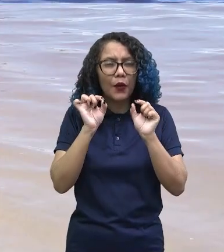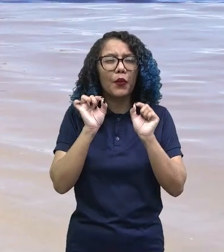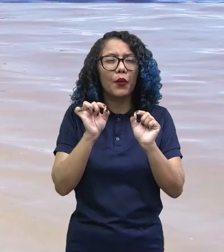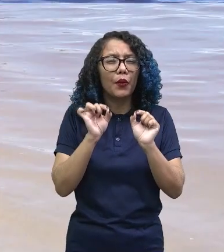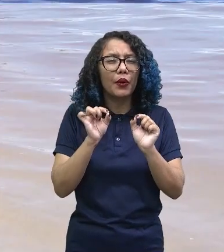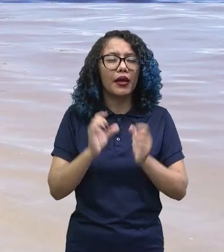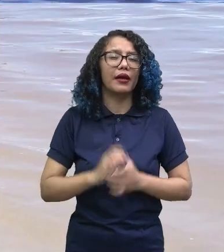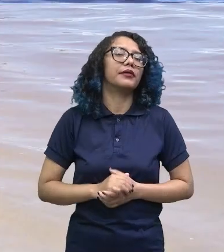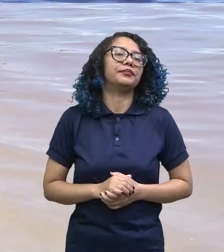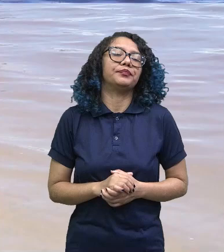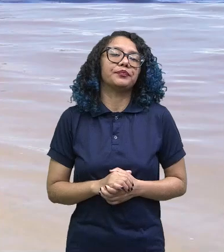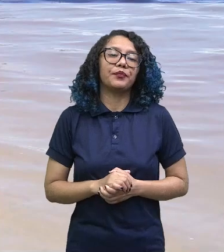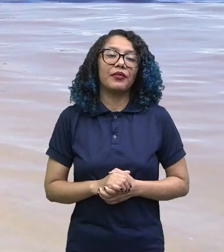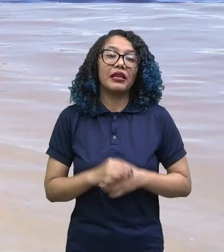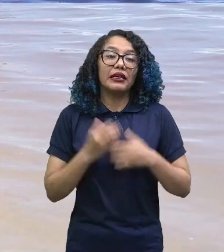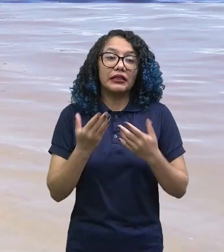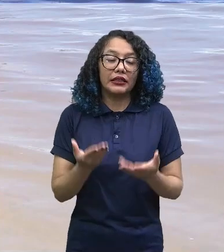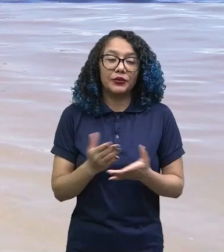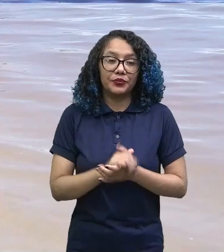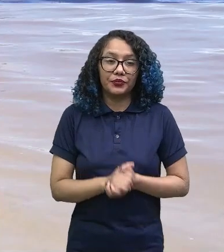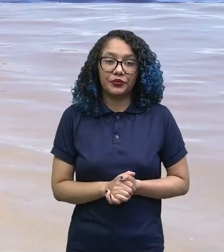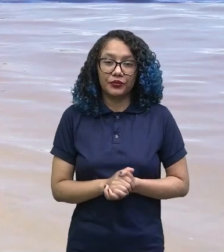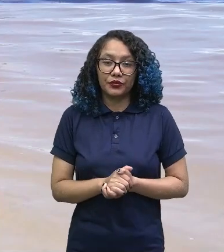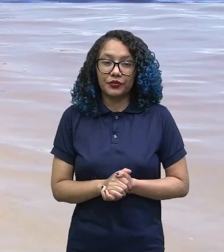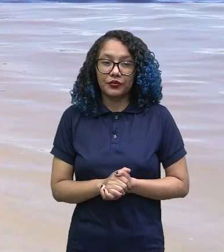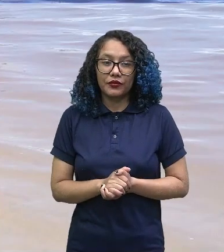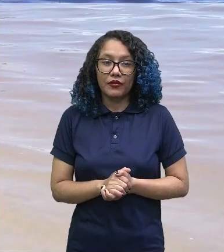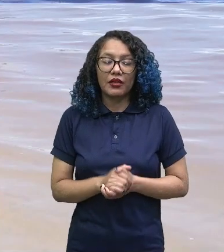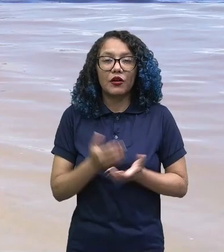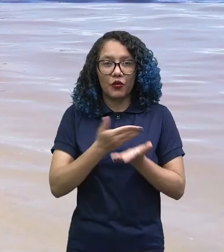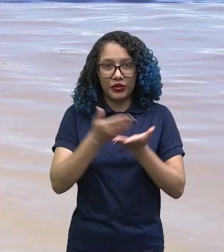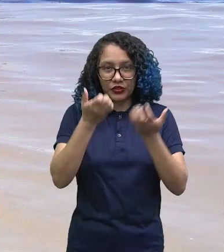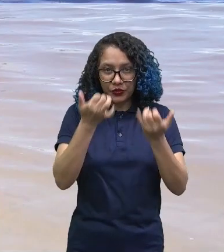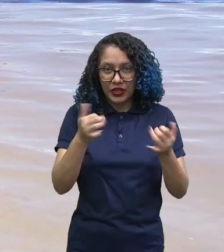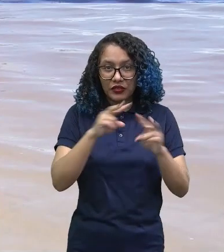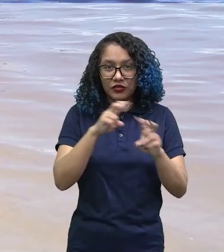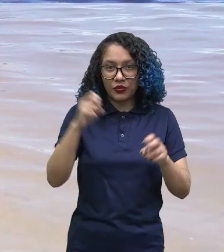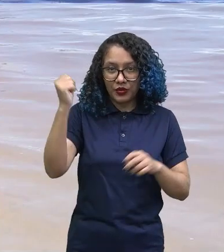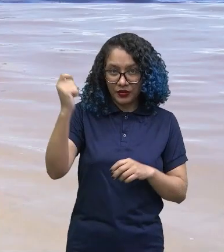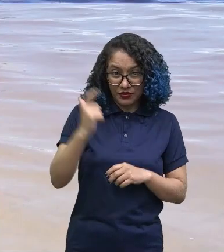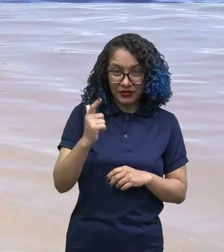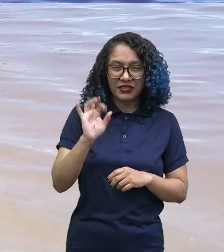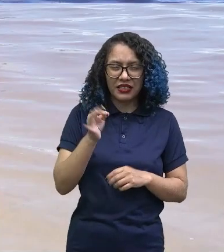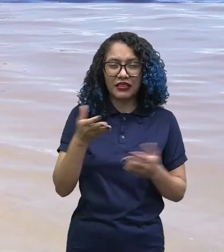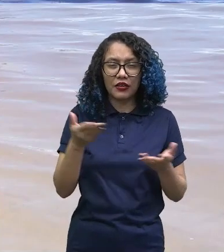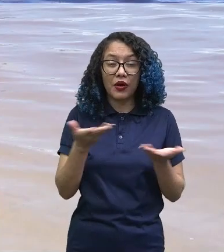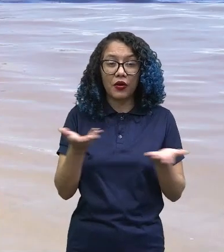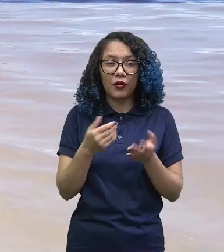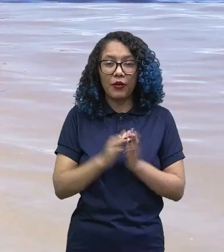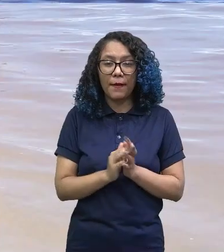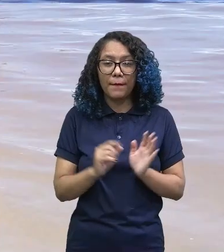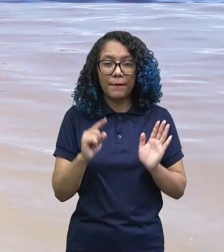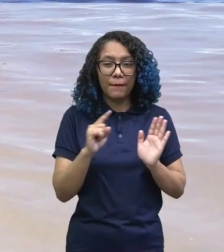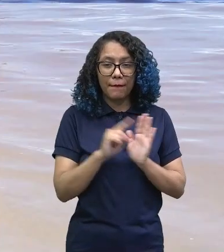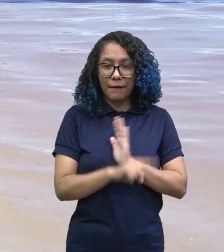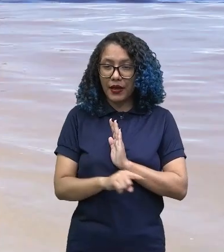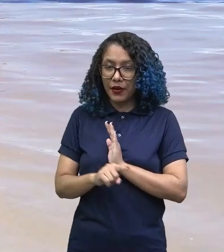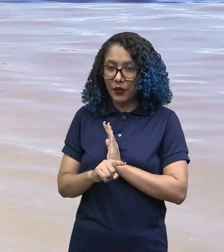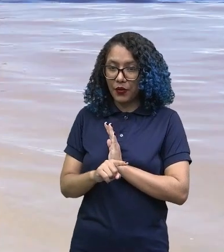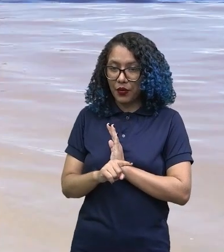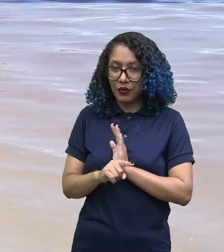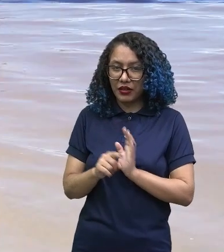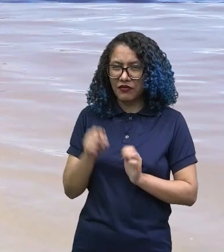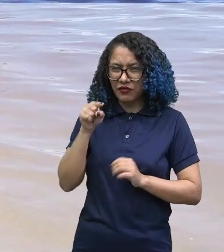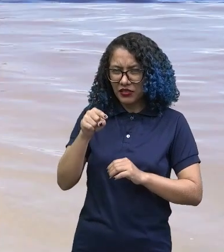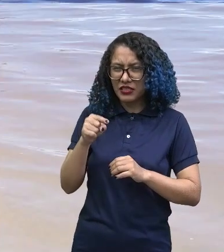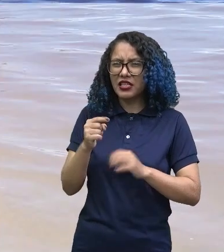a Yara começou com a gente falando do sol, é essencial à vida, eu vou fazer uma pergunta para ela. E você, colocou seu